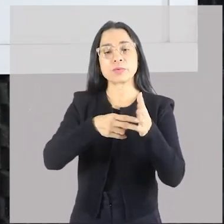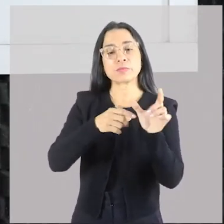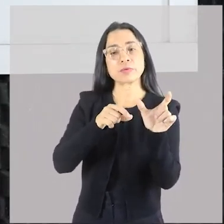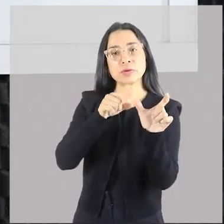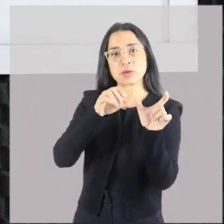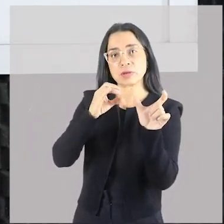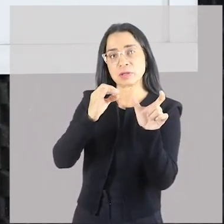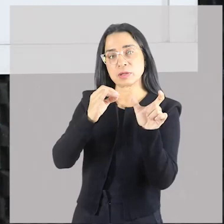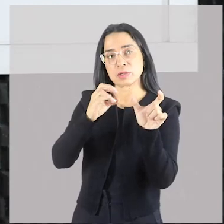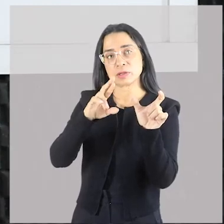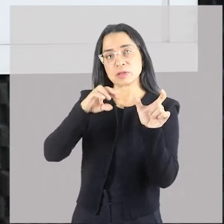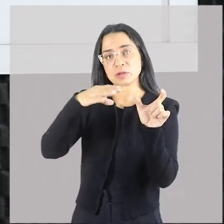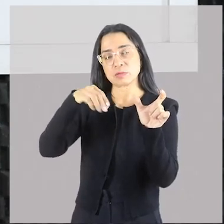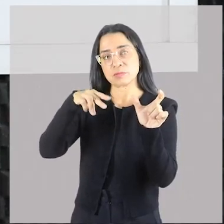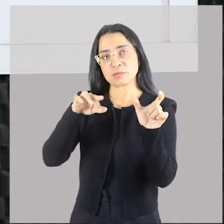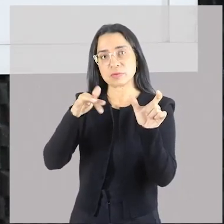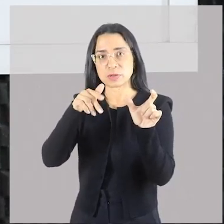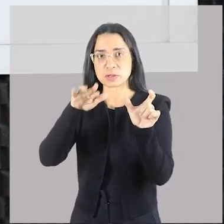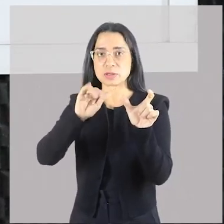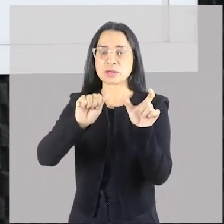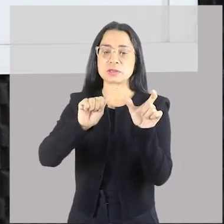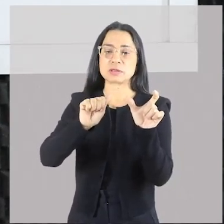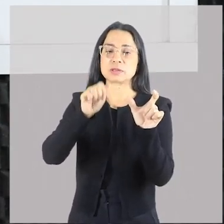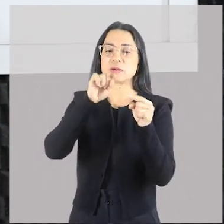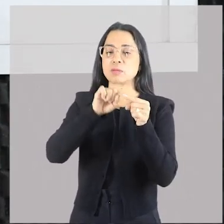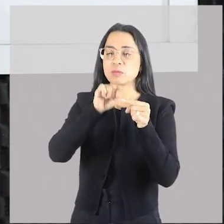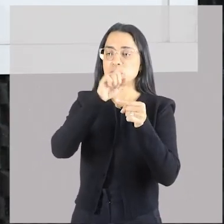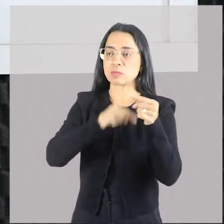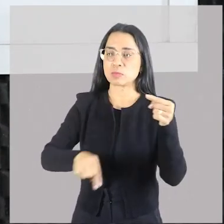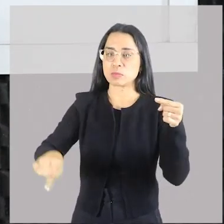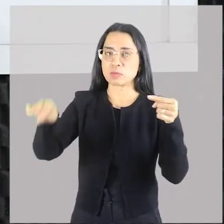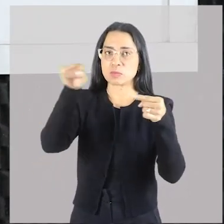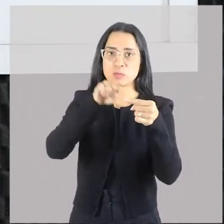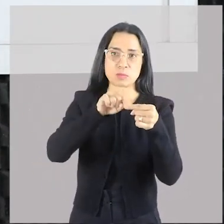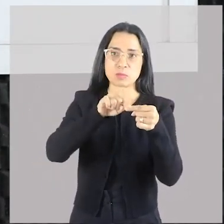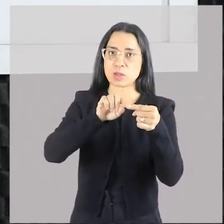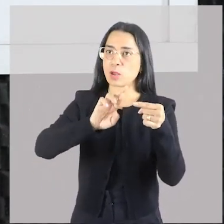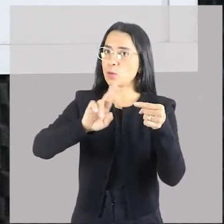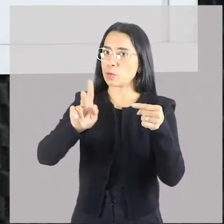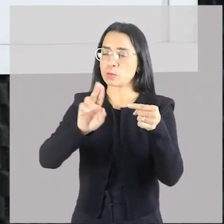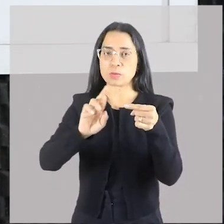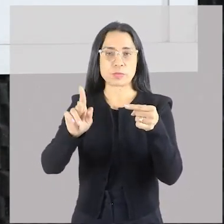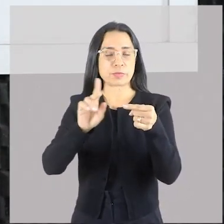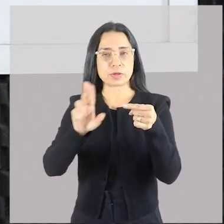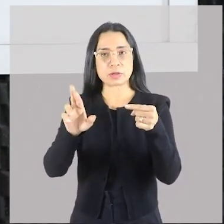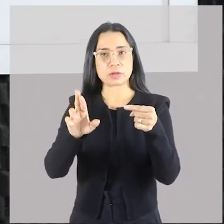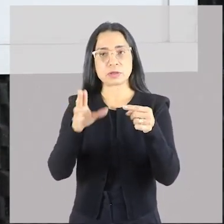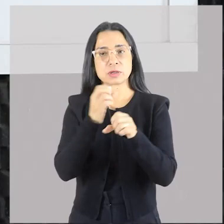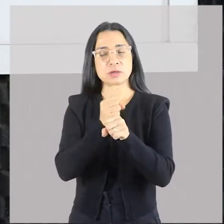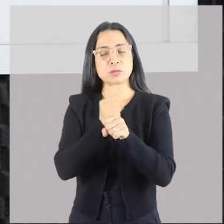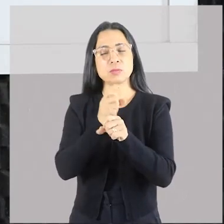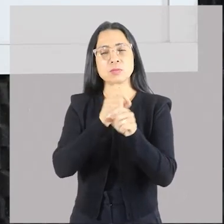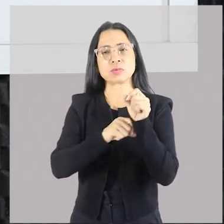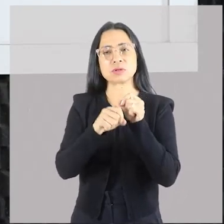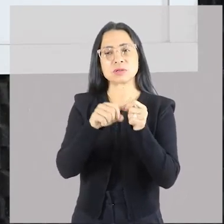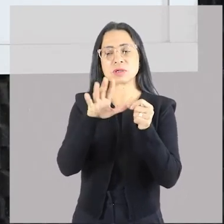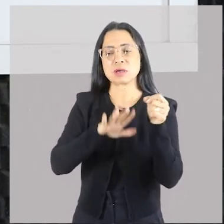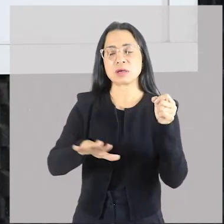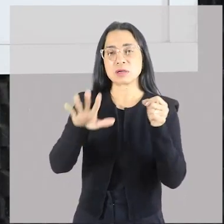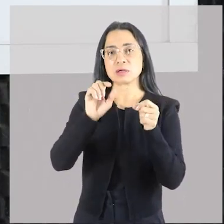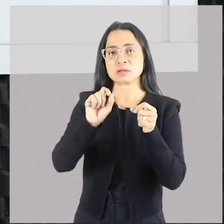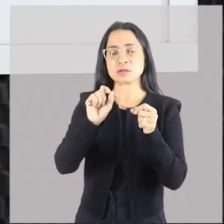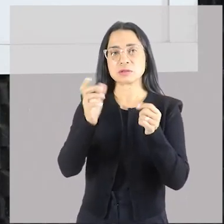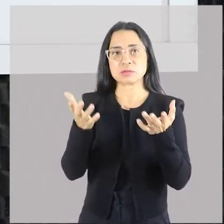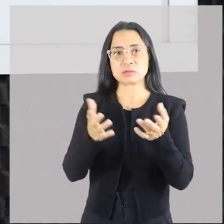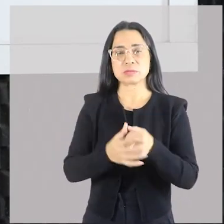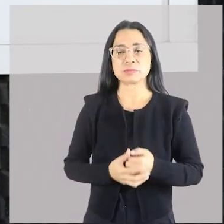vezes a pessoa está falando da circunferência, na verdade é o círculo, né? Calcula-se a área de quê? De círculo ou de circunferência? A gente